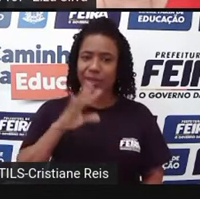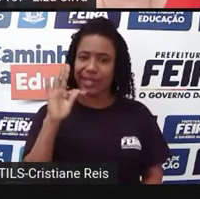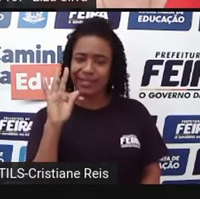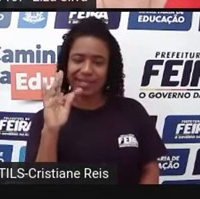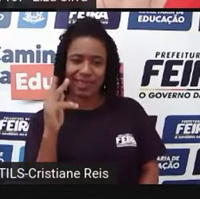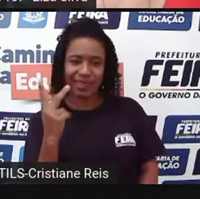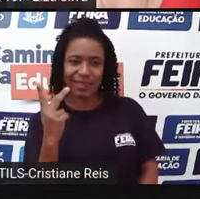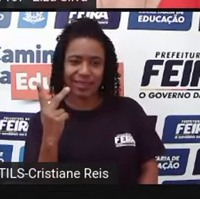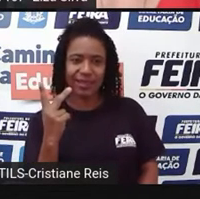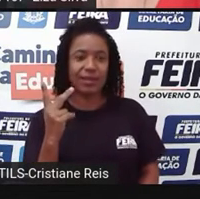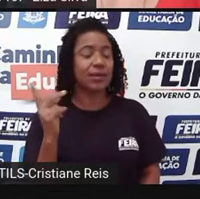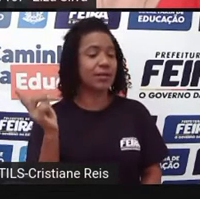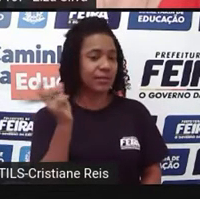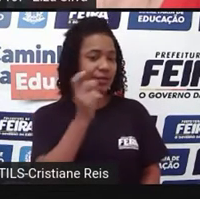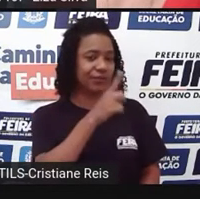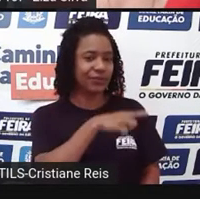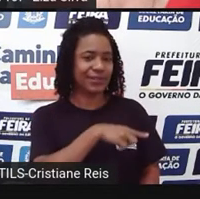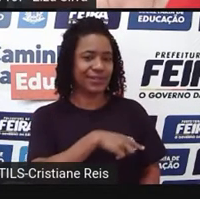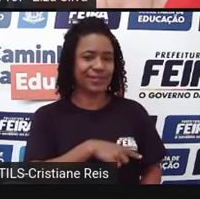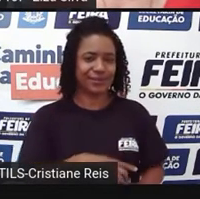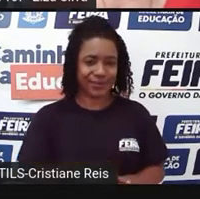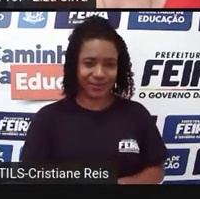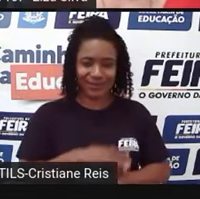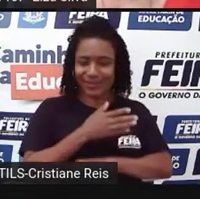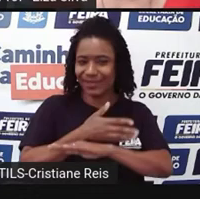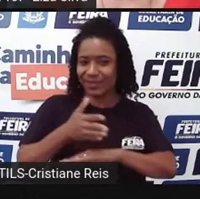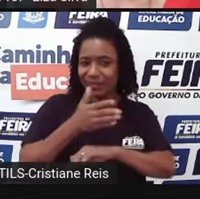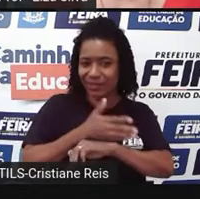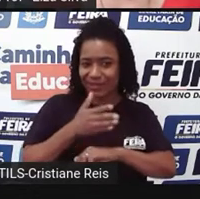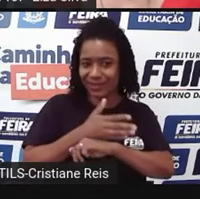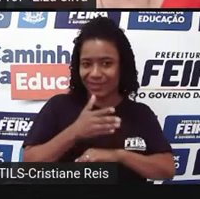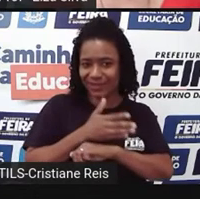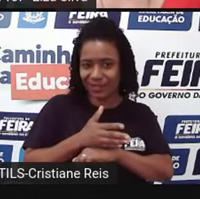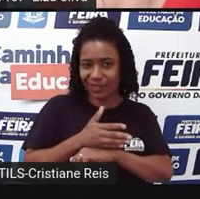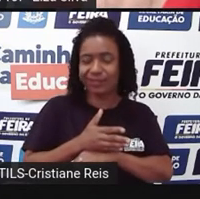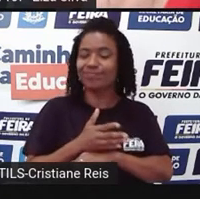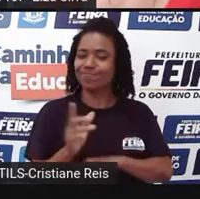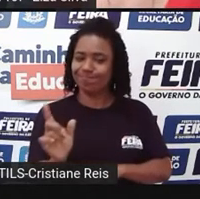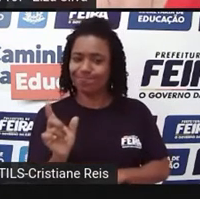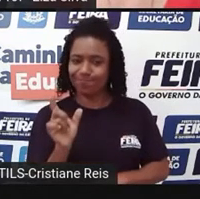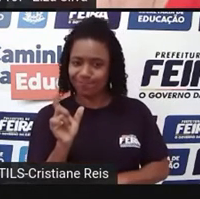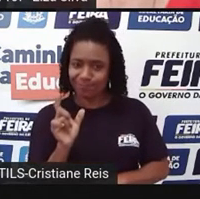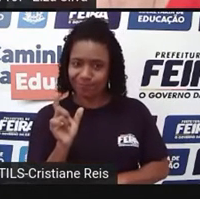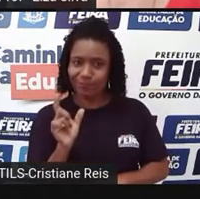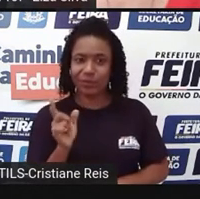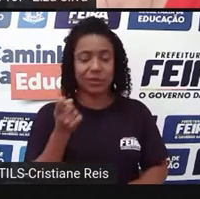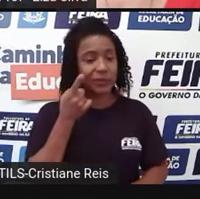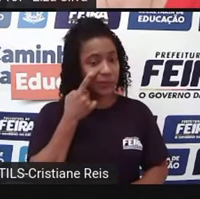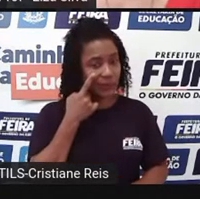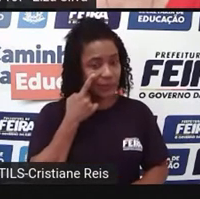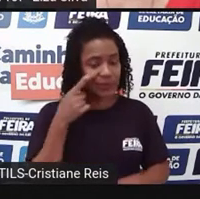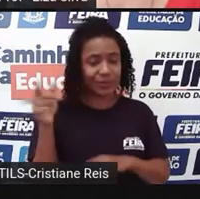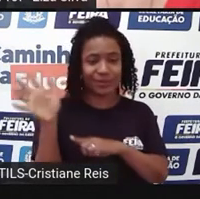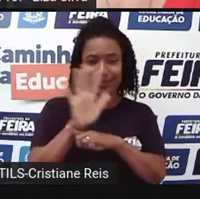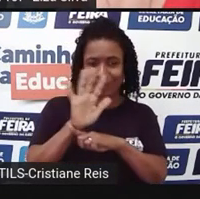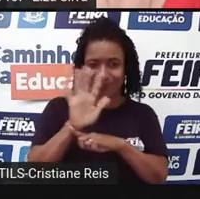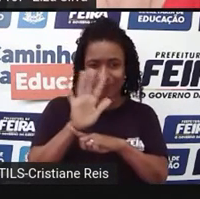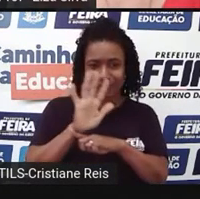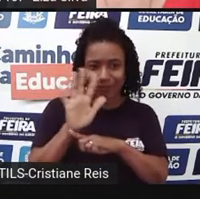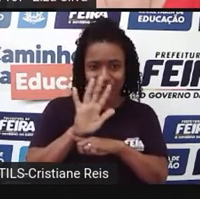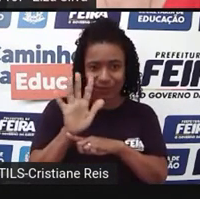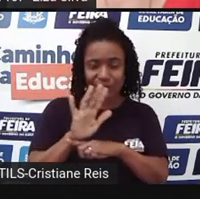é difícil Por isso a gente precisa praticar bastante Ok então esse vídeo fica como sugestão